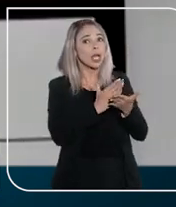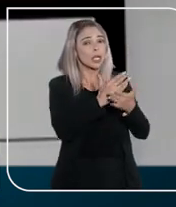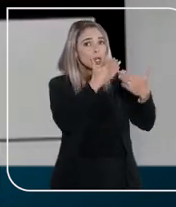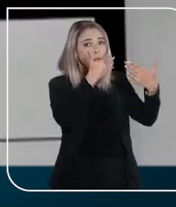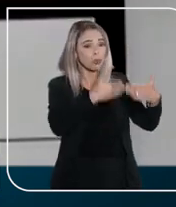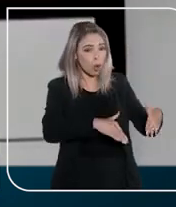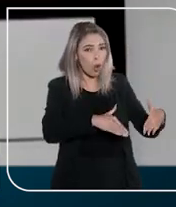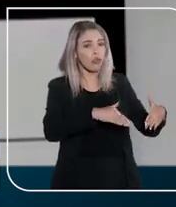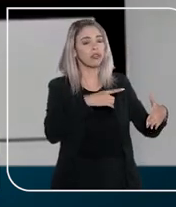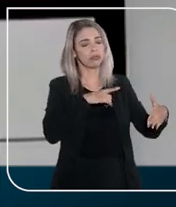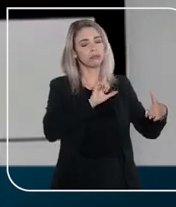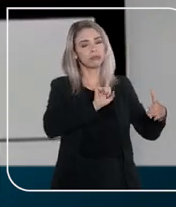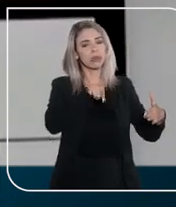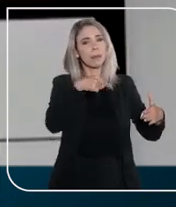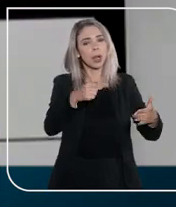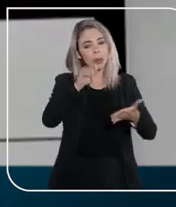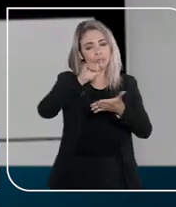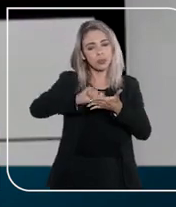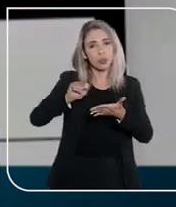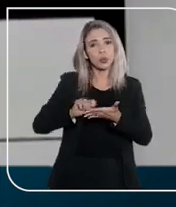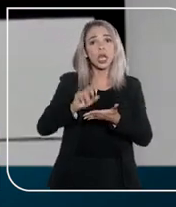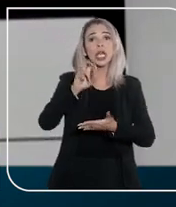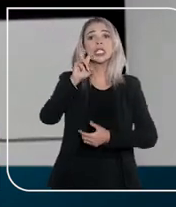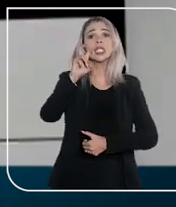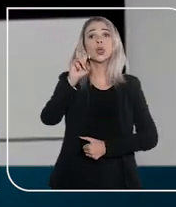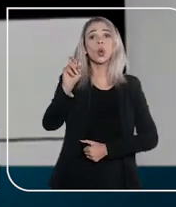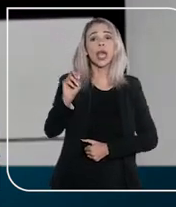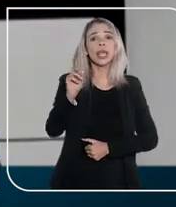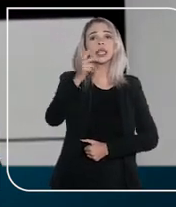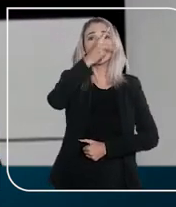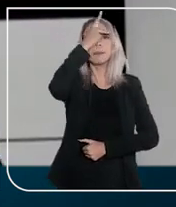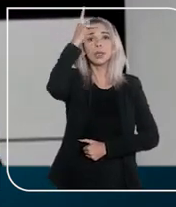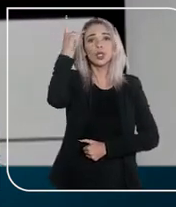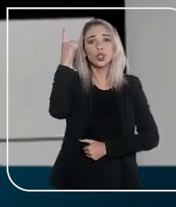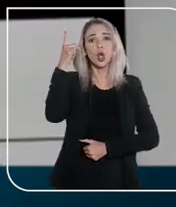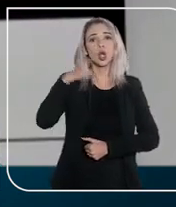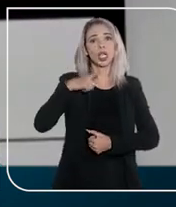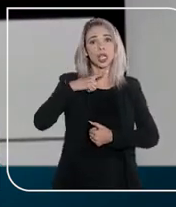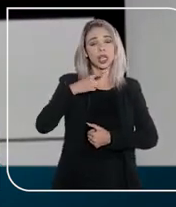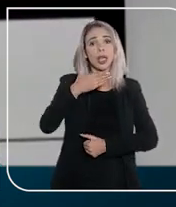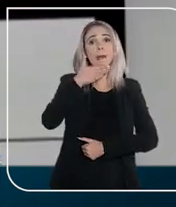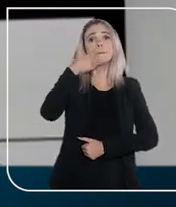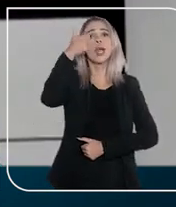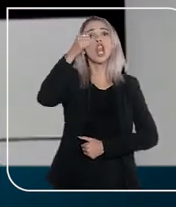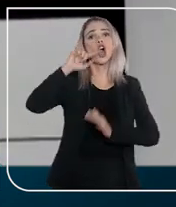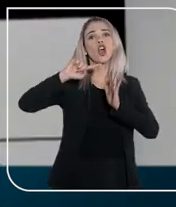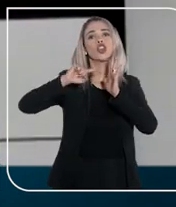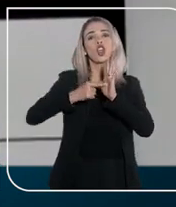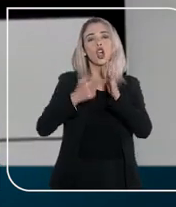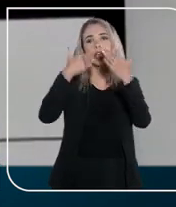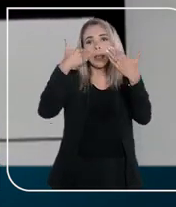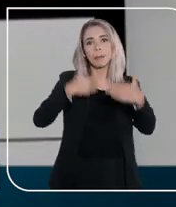prova discursiva os 50 melhores candidatos que obtiverem, claro, a melhor nota na prova